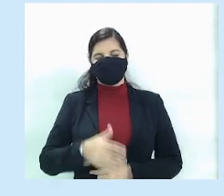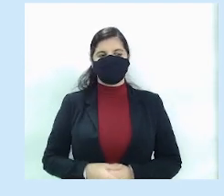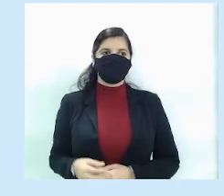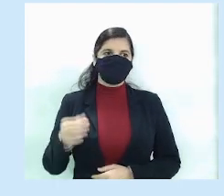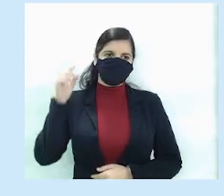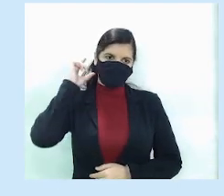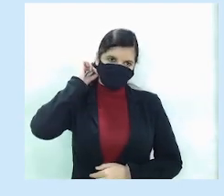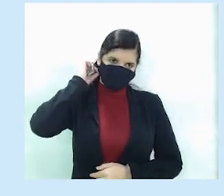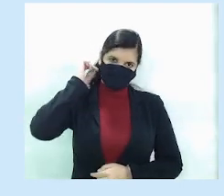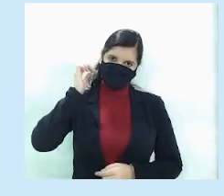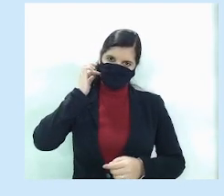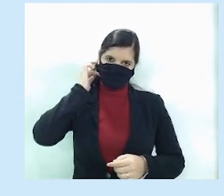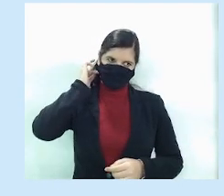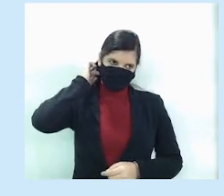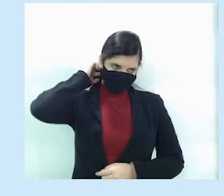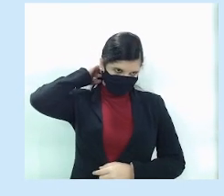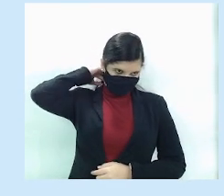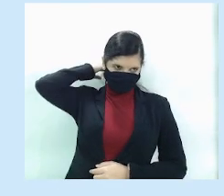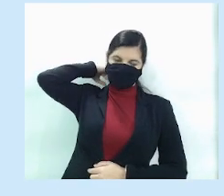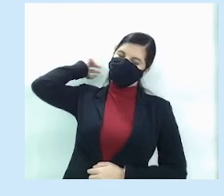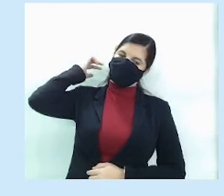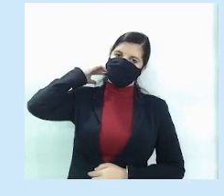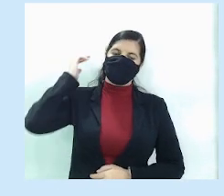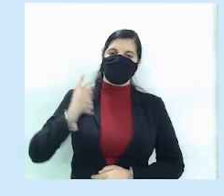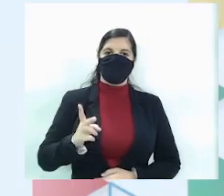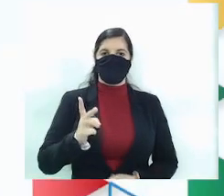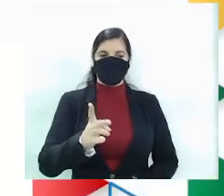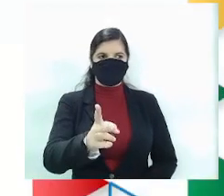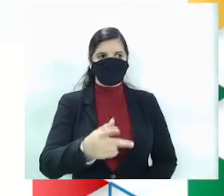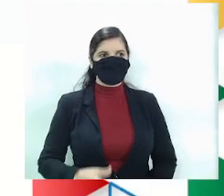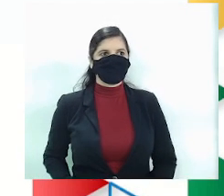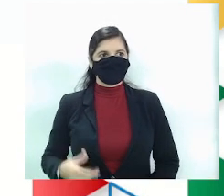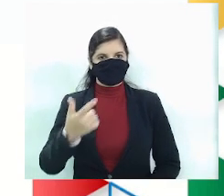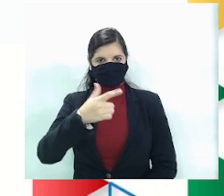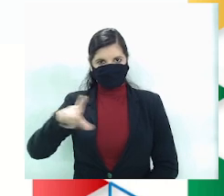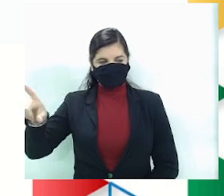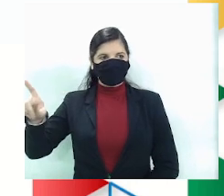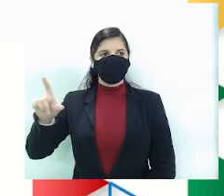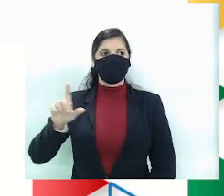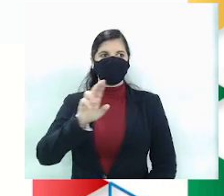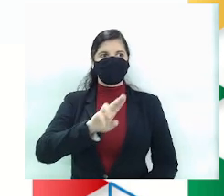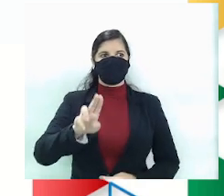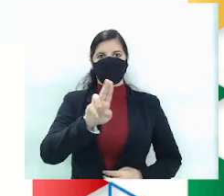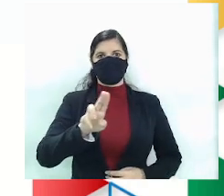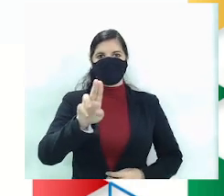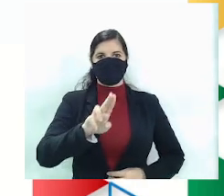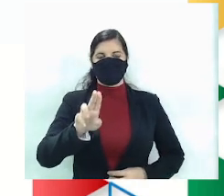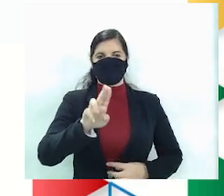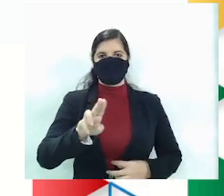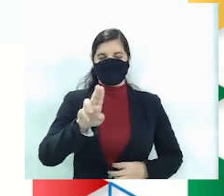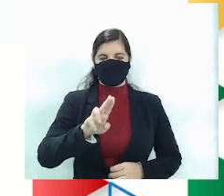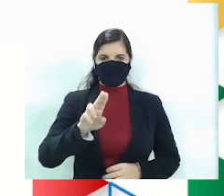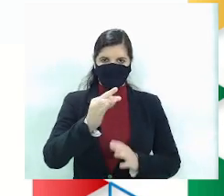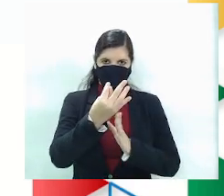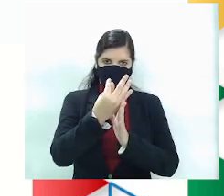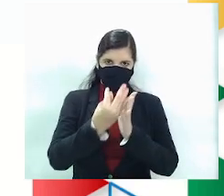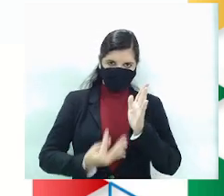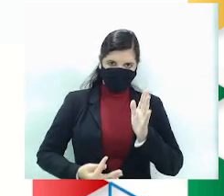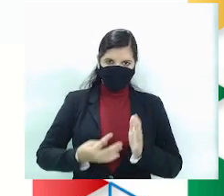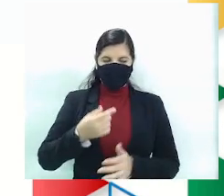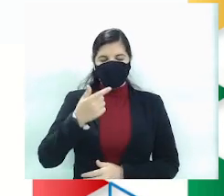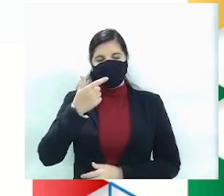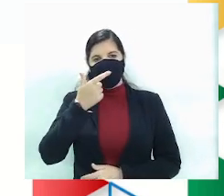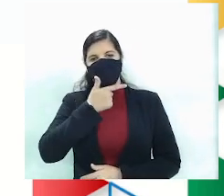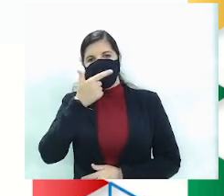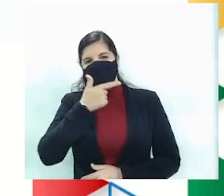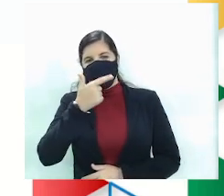certo? Passando adiante, outro recurso muito utilizado, gente, num texto de